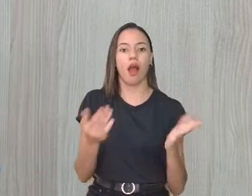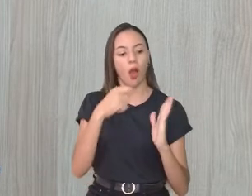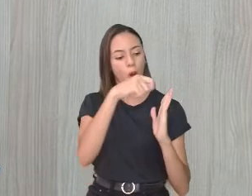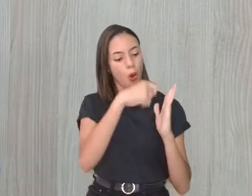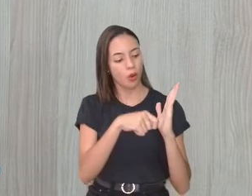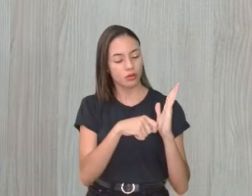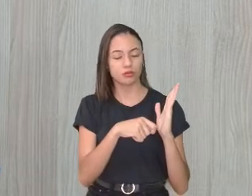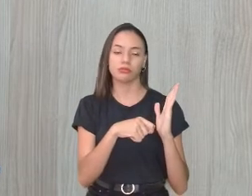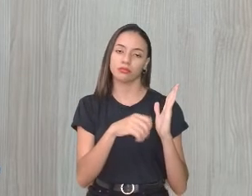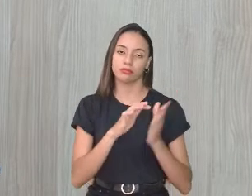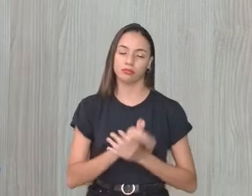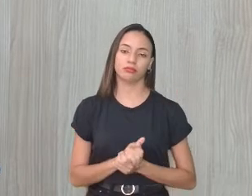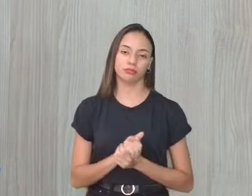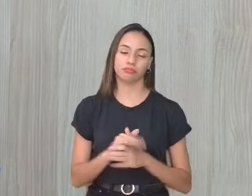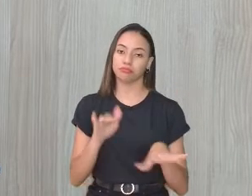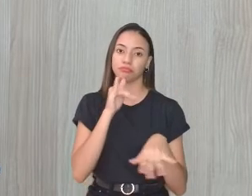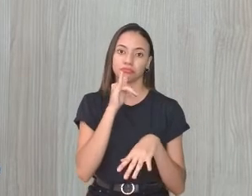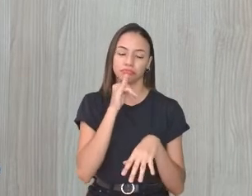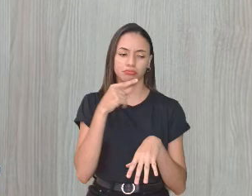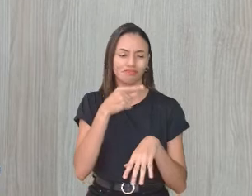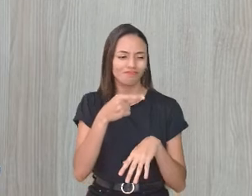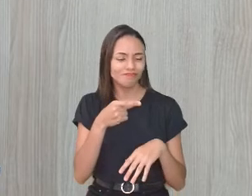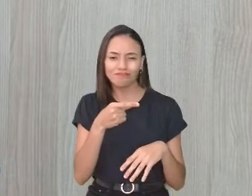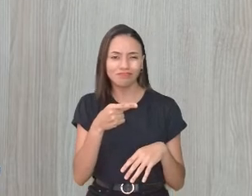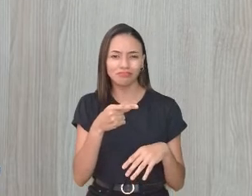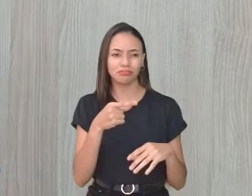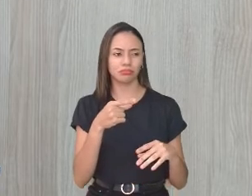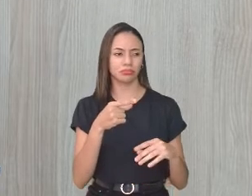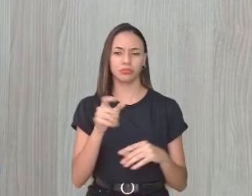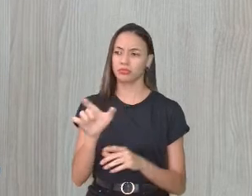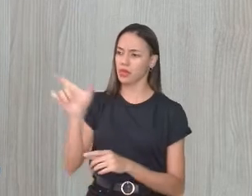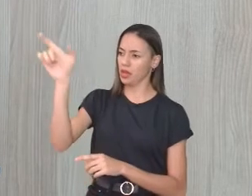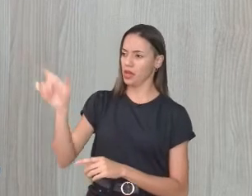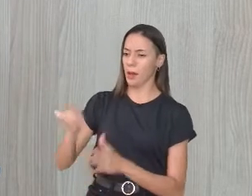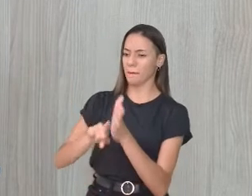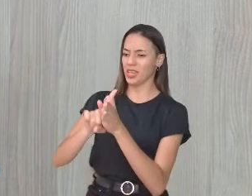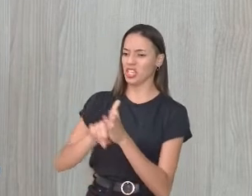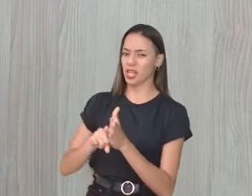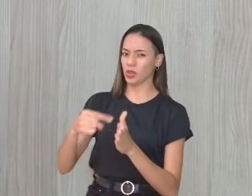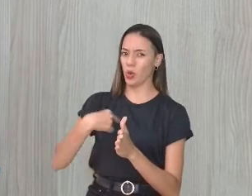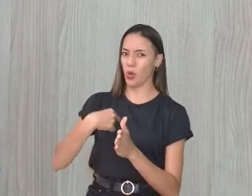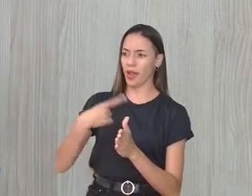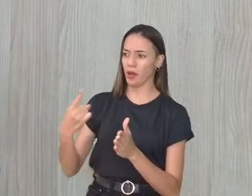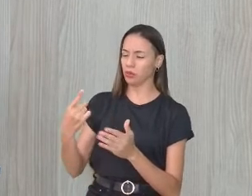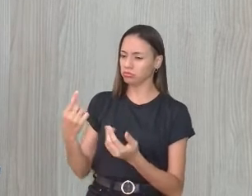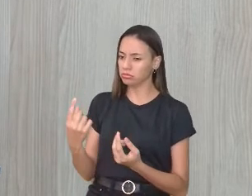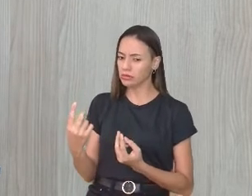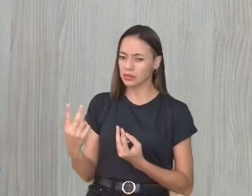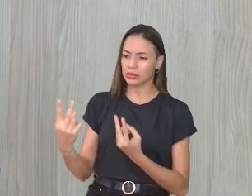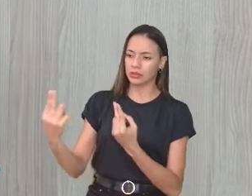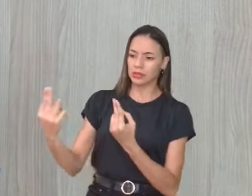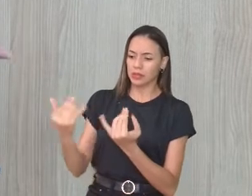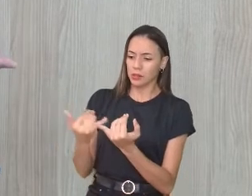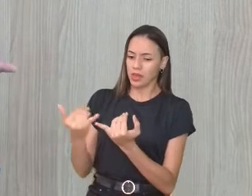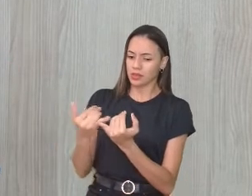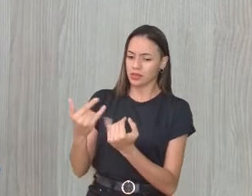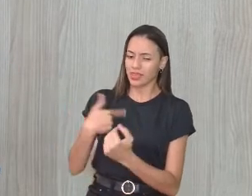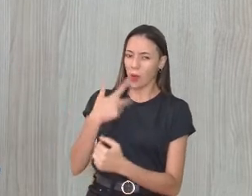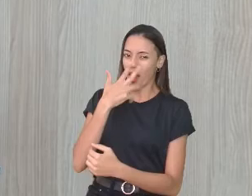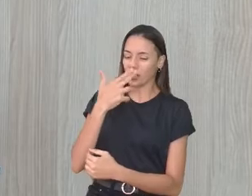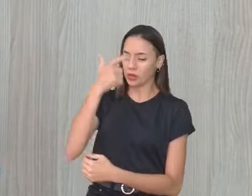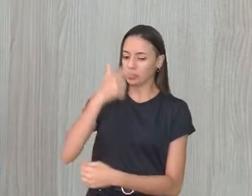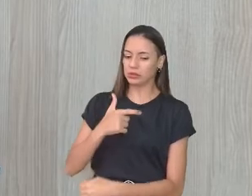mais que a gente não consiga ver o pesquisador em nós mesmos, porque às vezes é difícil, às vezes a gente acha que nós não somos